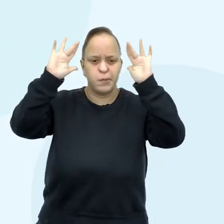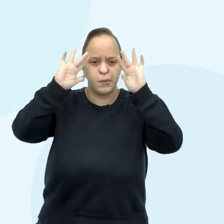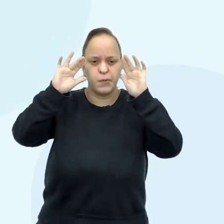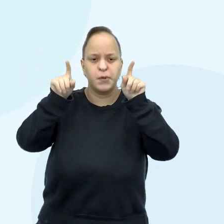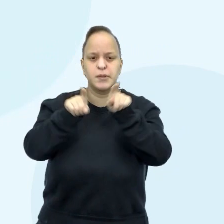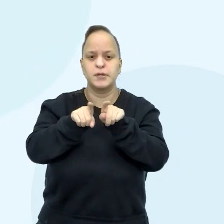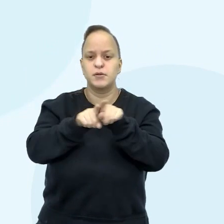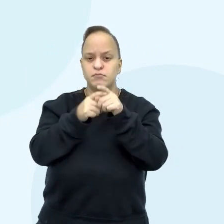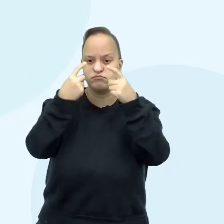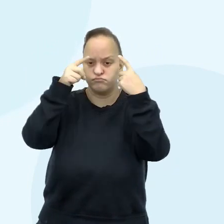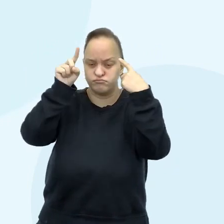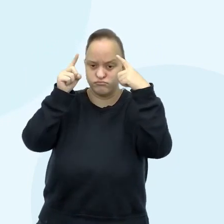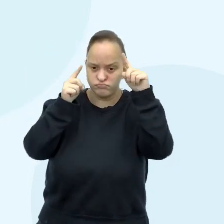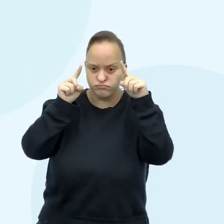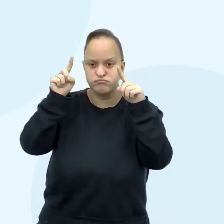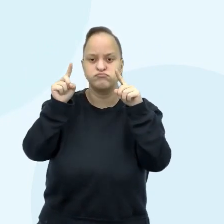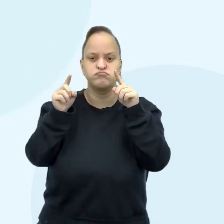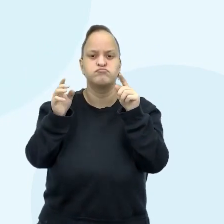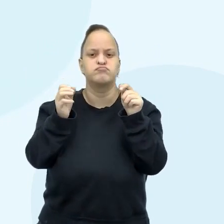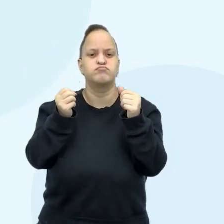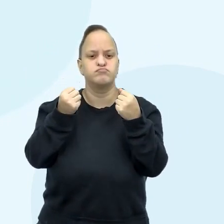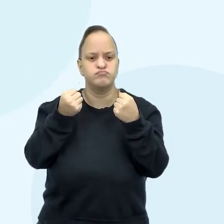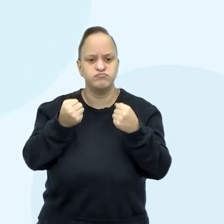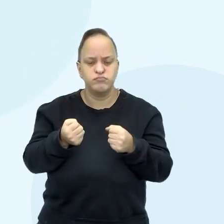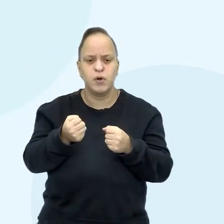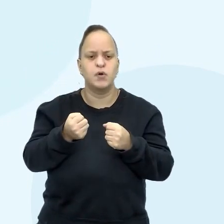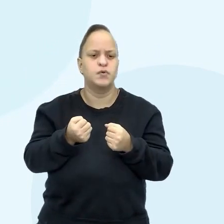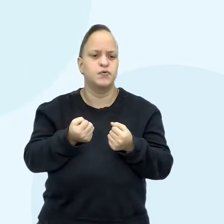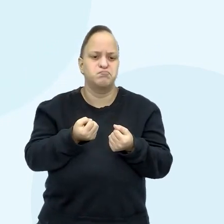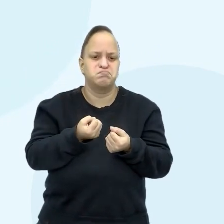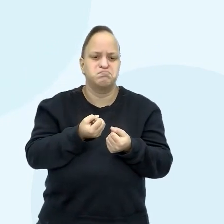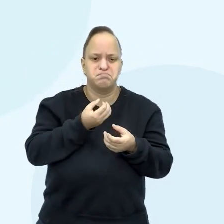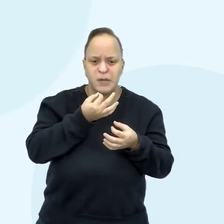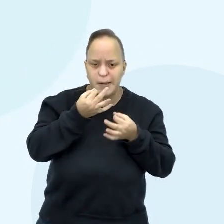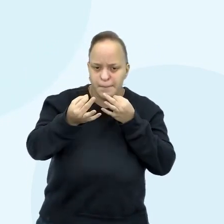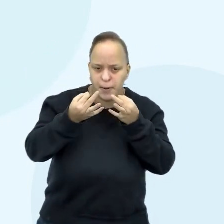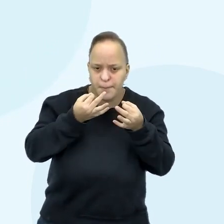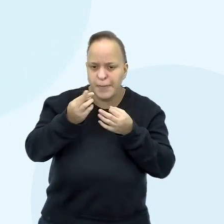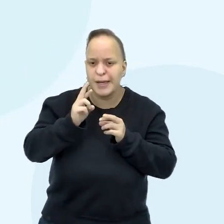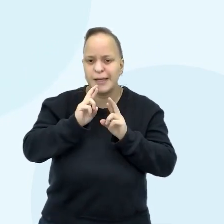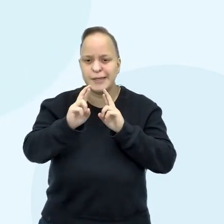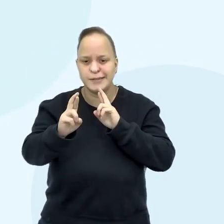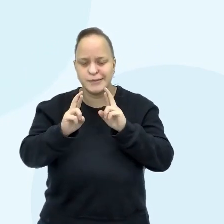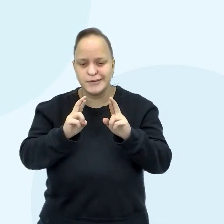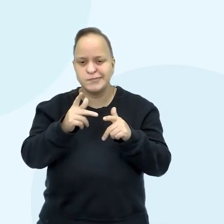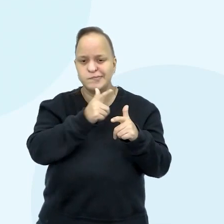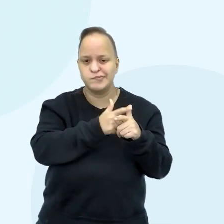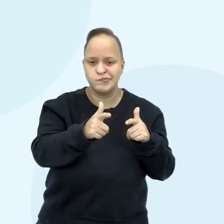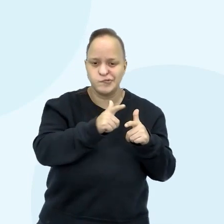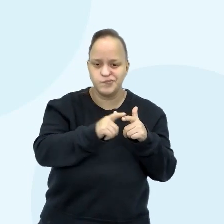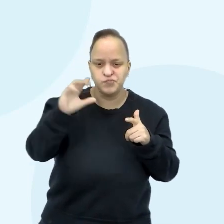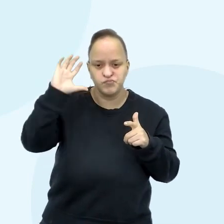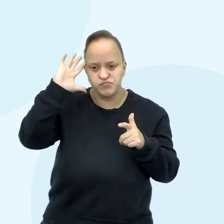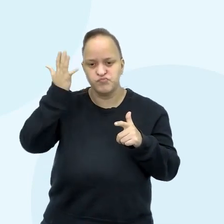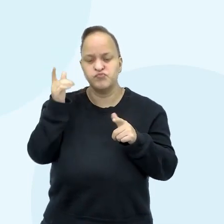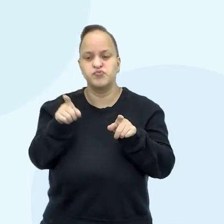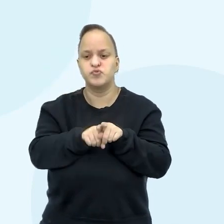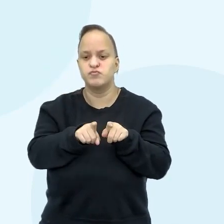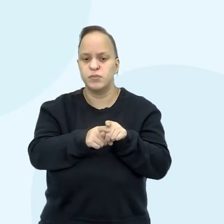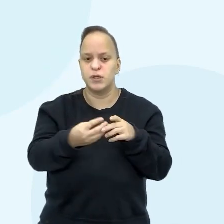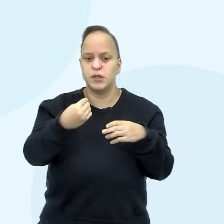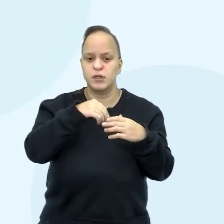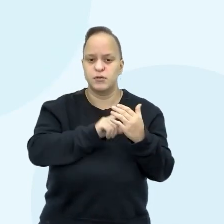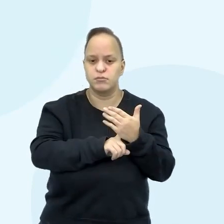causas, elaborar e testar hipóteses, formular e resolver problemas e criar soluções, inclusive tecnológicas, com base